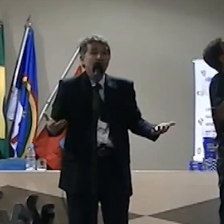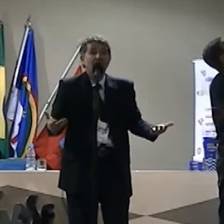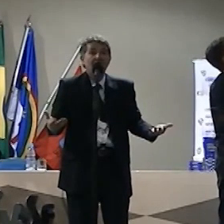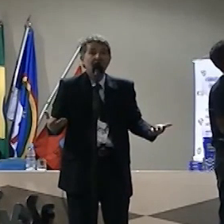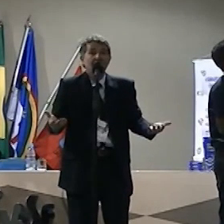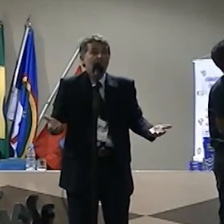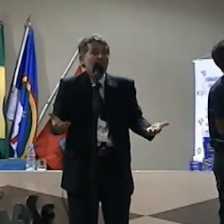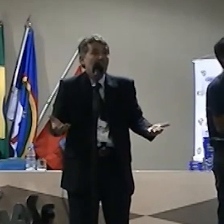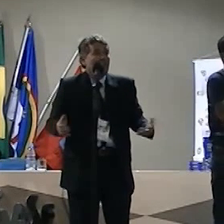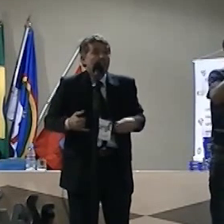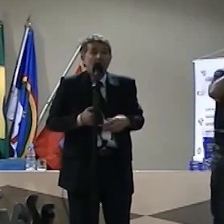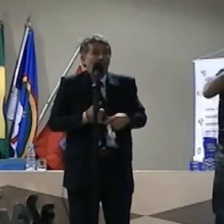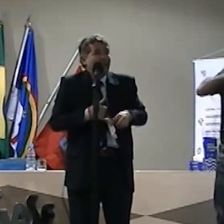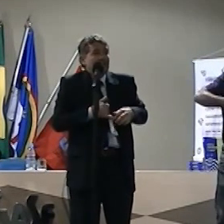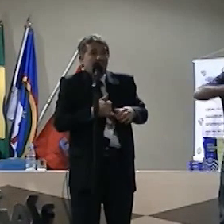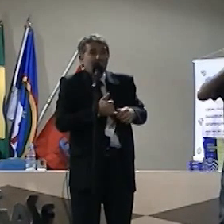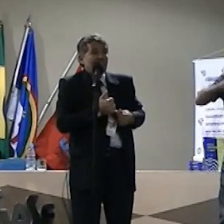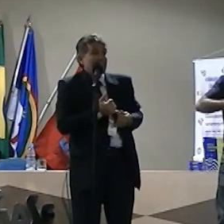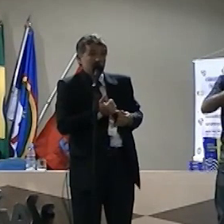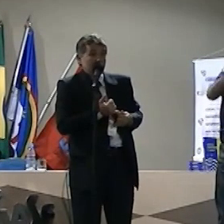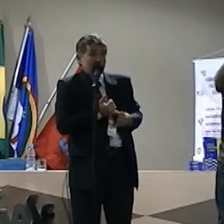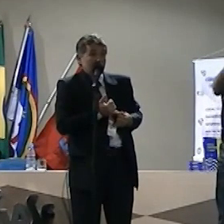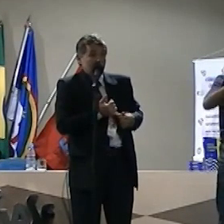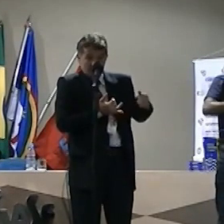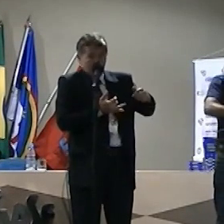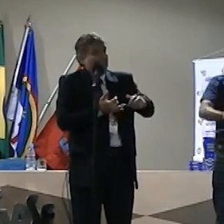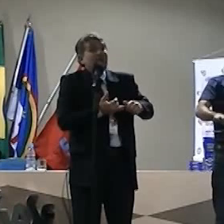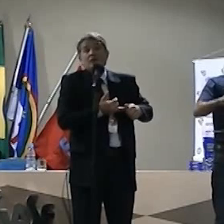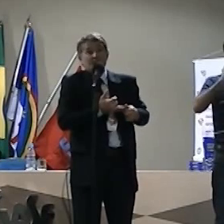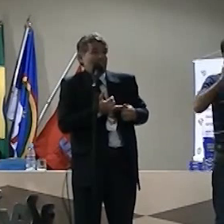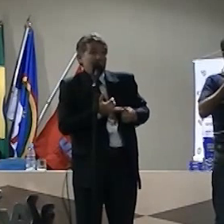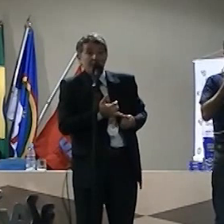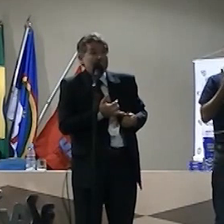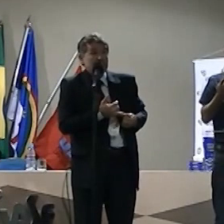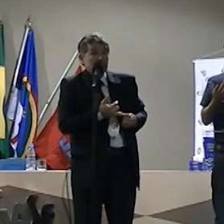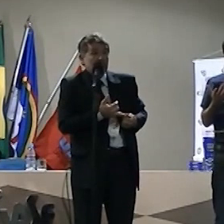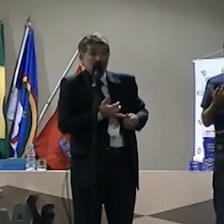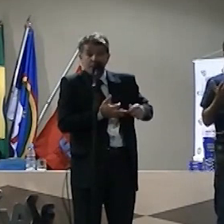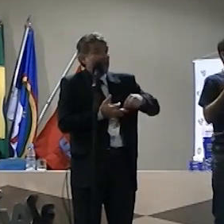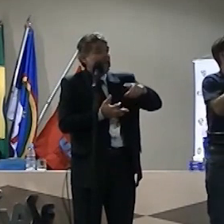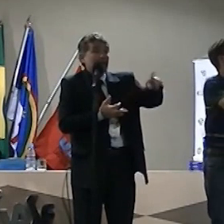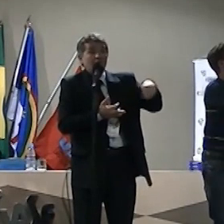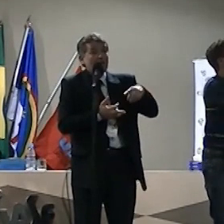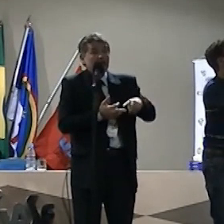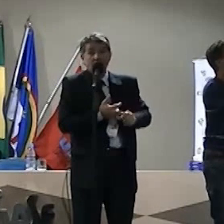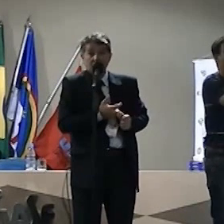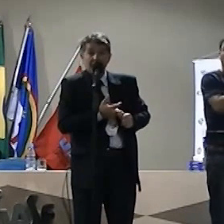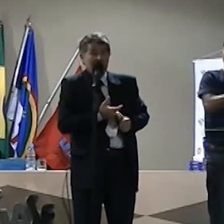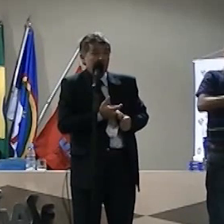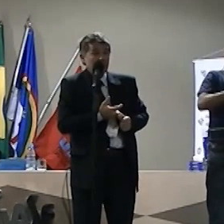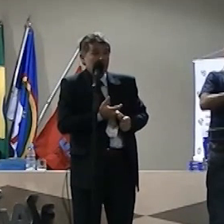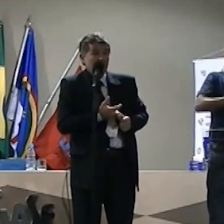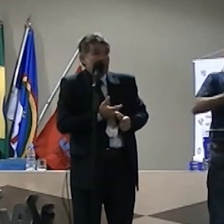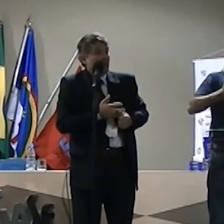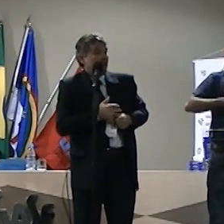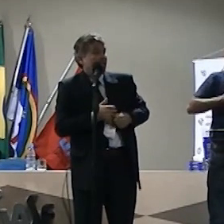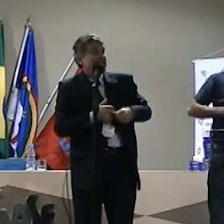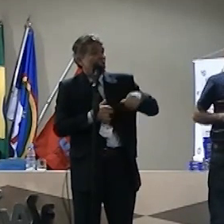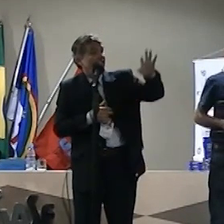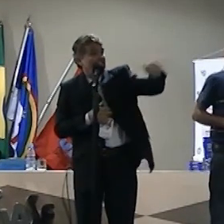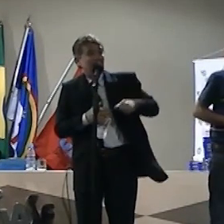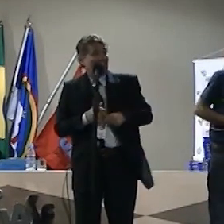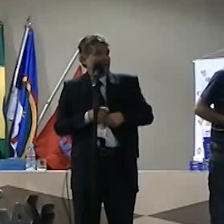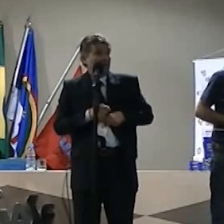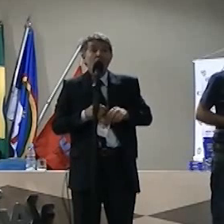surda não tem. Por quê? Porque o pai não sabe Libras, porque a mãe não sabe Libras, porque ninguém ao redor sabe Libras, porque